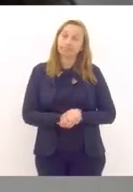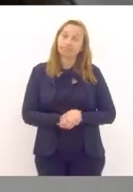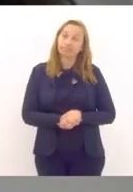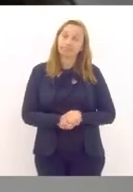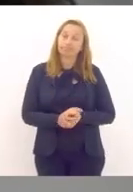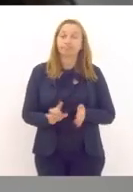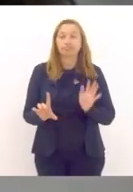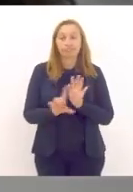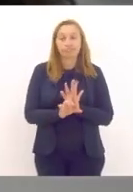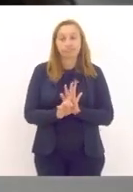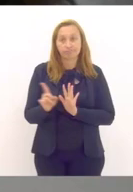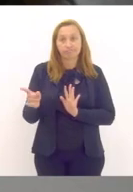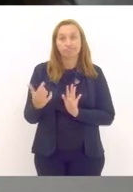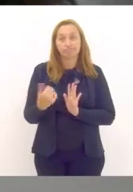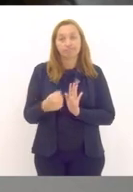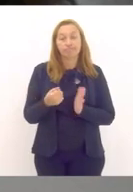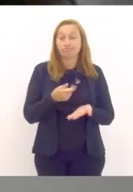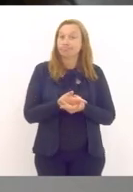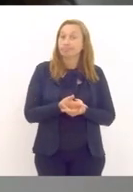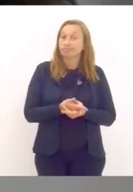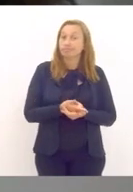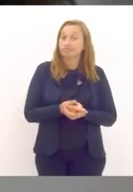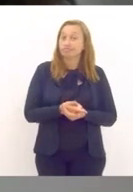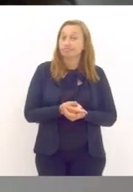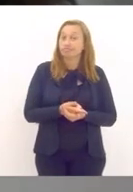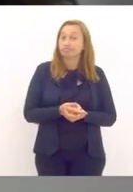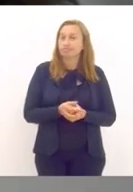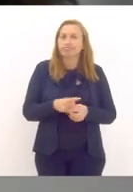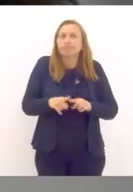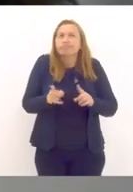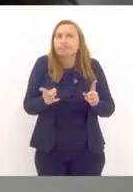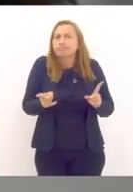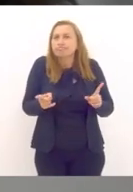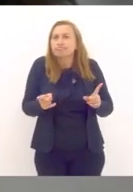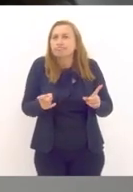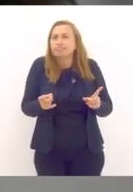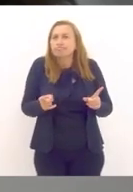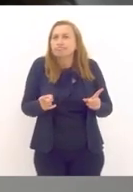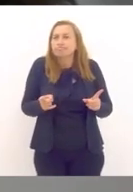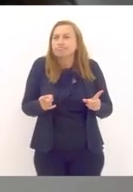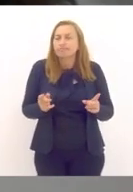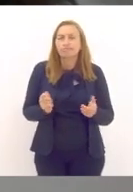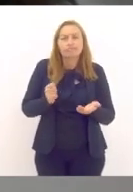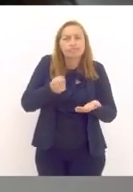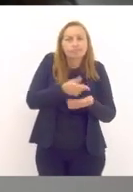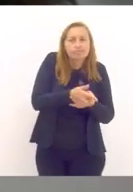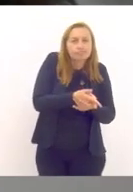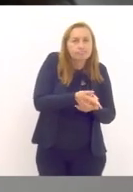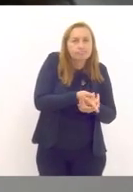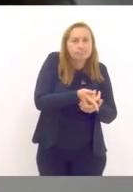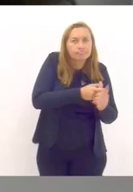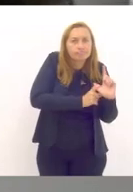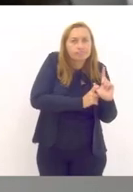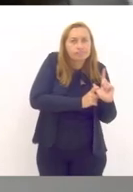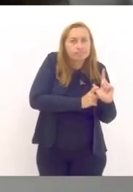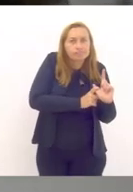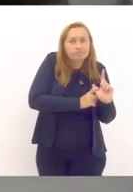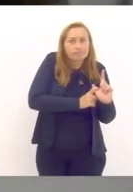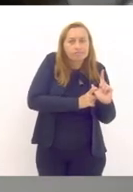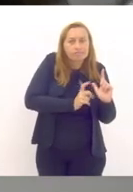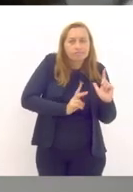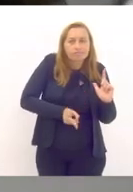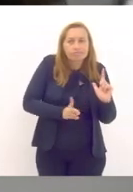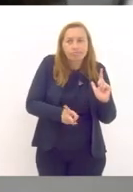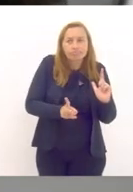está lá que ela tem que compensar. Mas se compensa no pagamento da dívida, mantendo